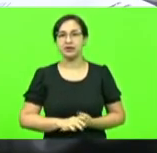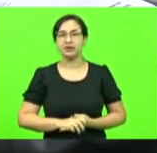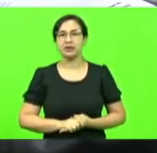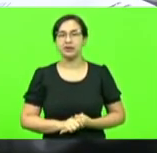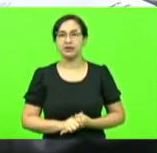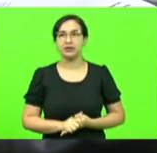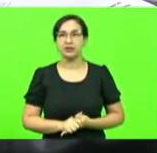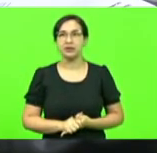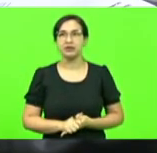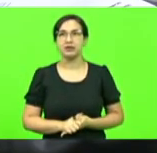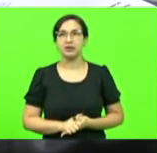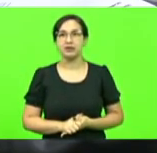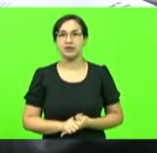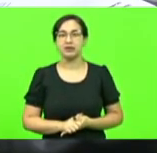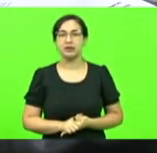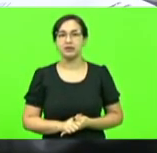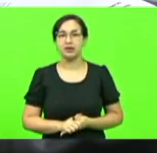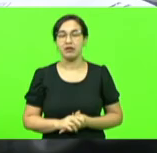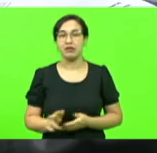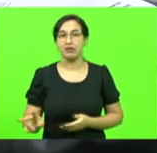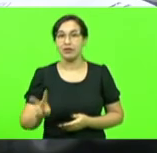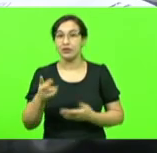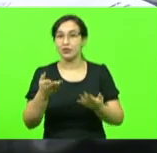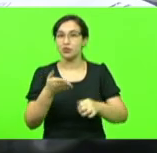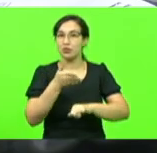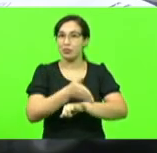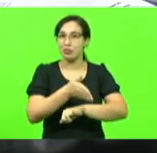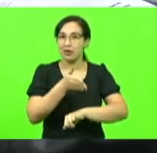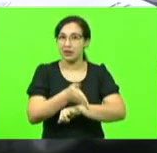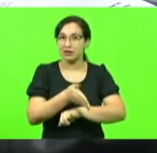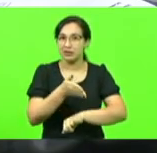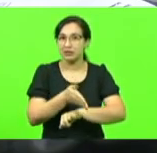pela valorosa participação.